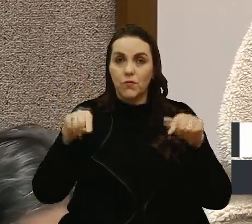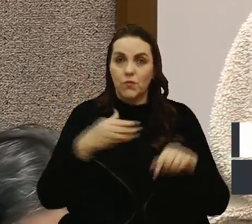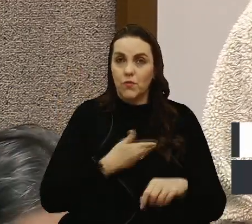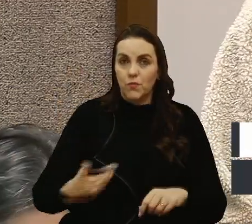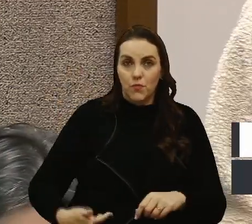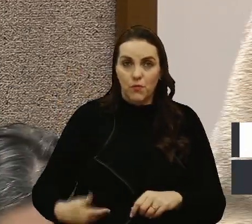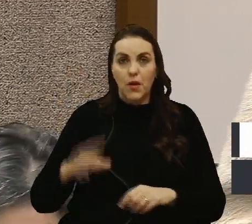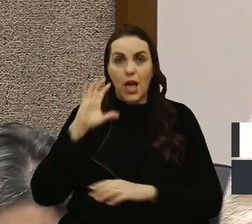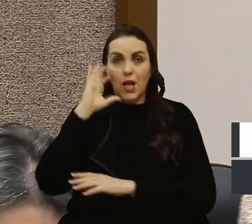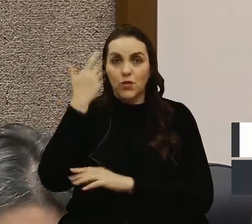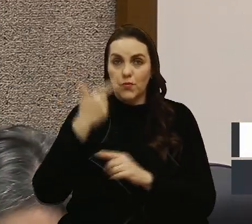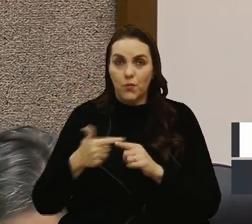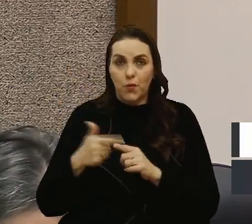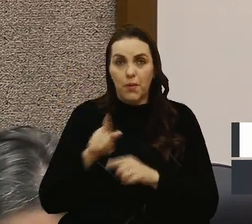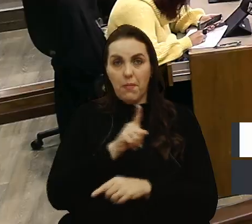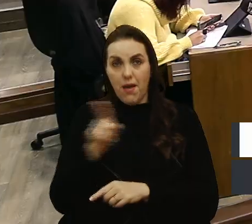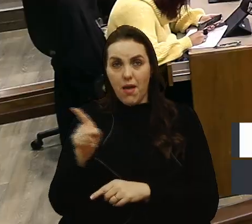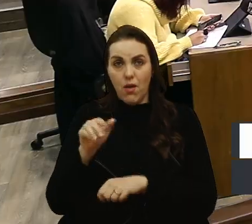por eles. Muito obrigado, presidente.